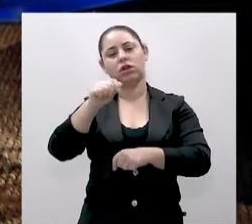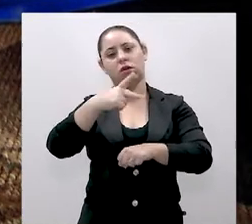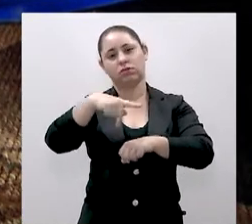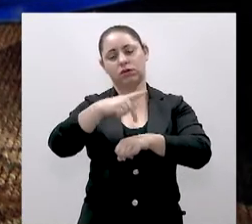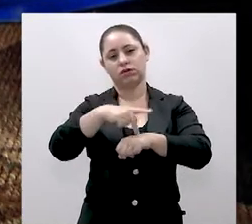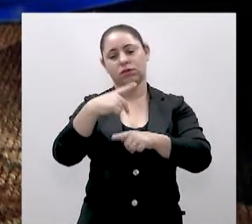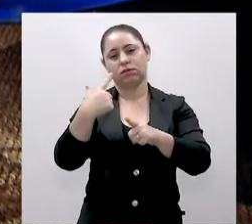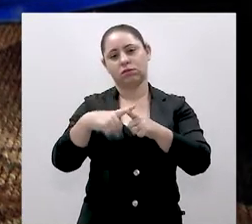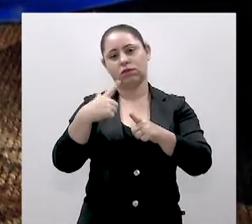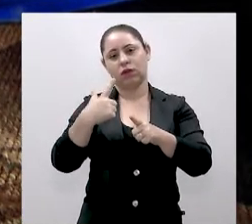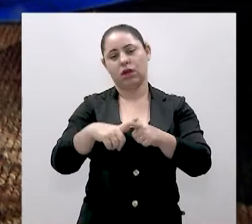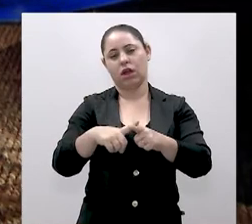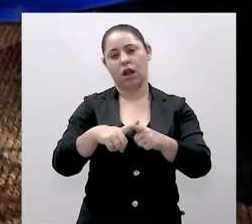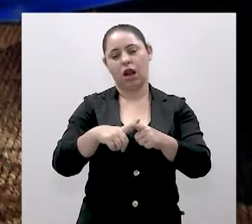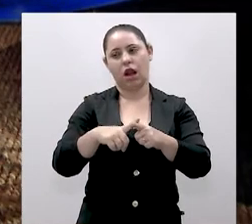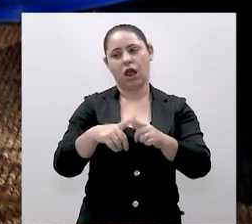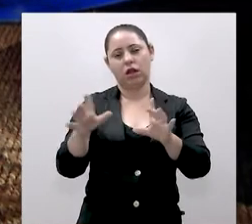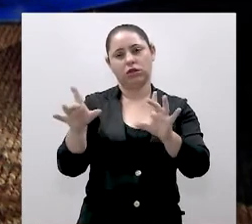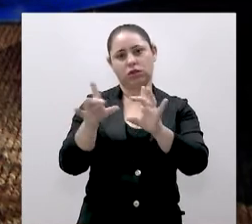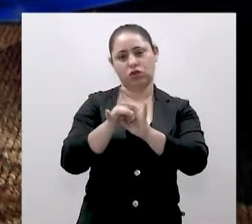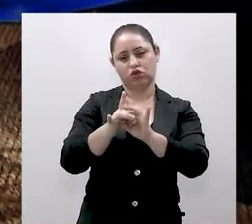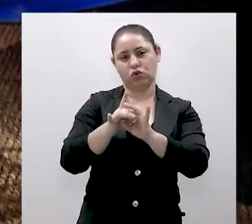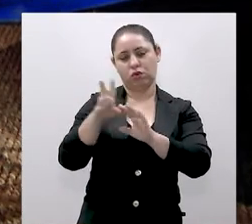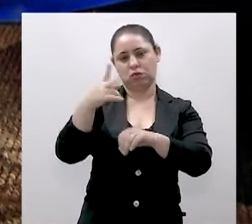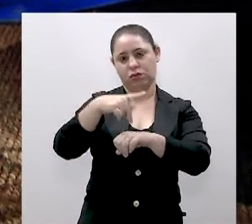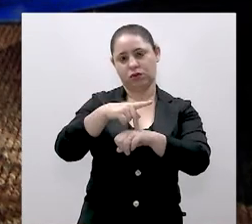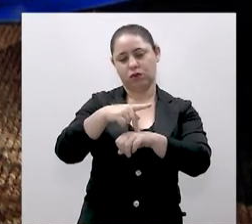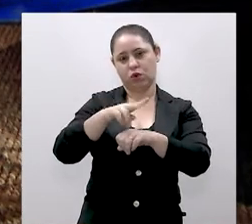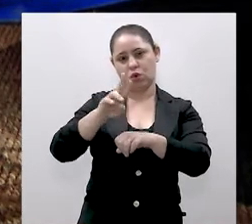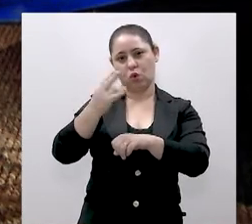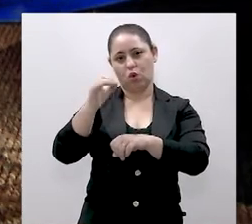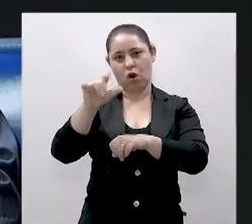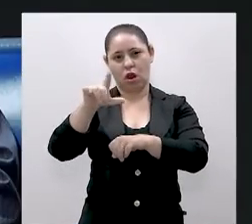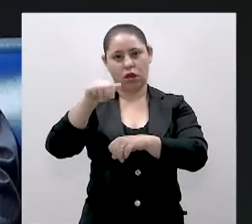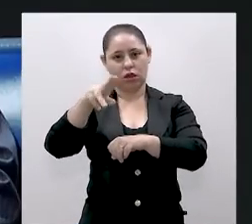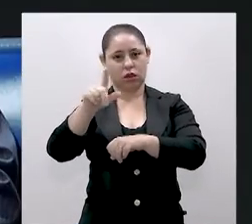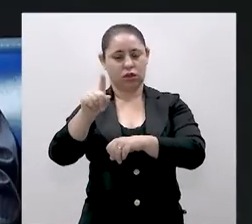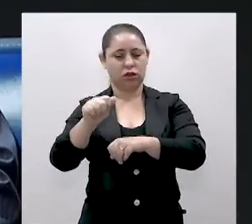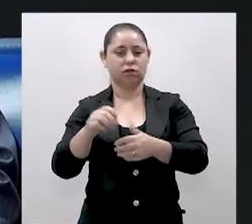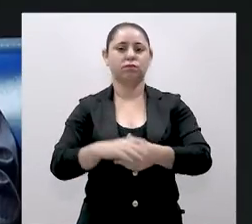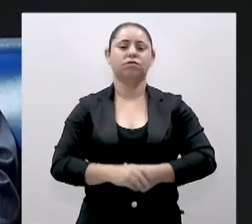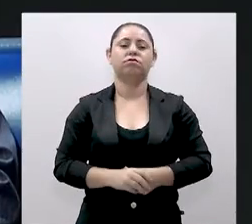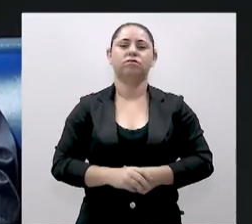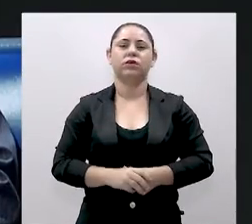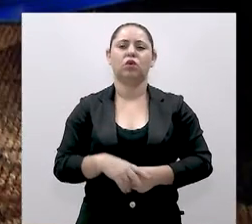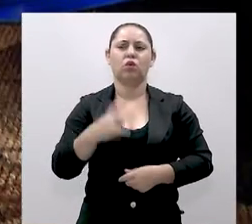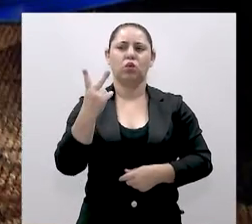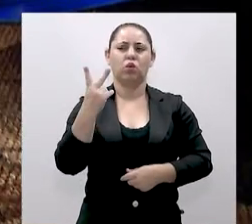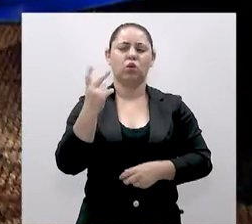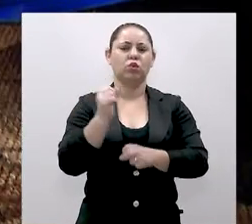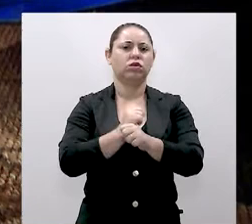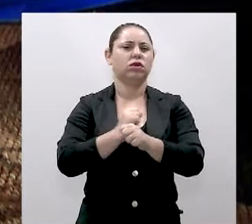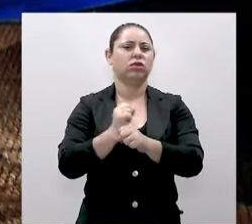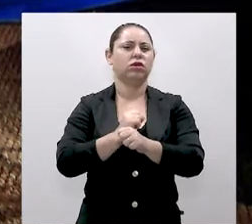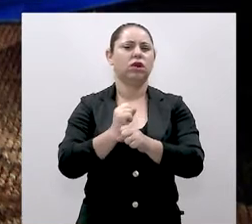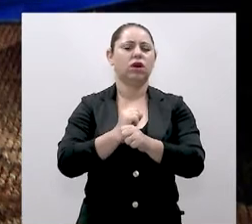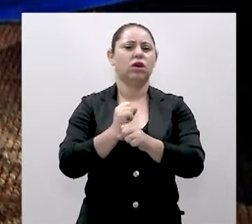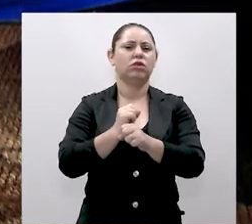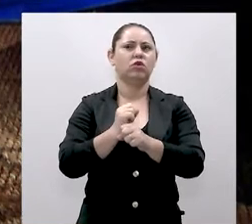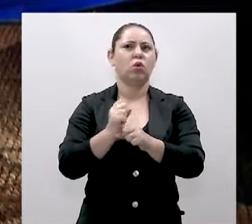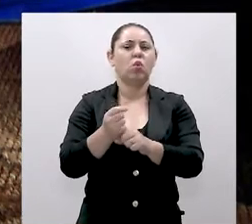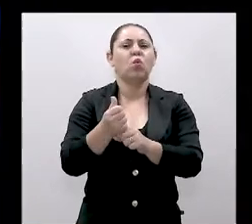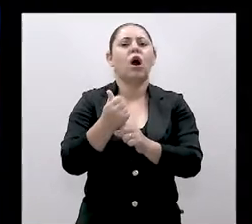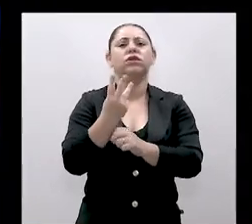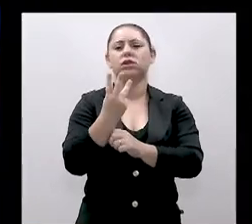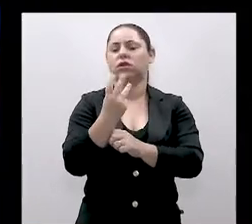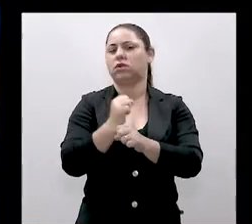anglo-holandesa né e Holanda me ensinou muitas coisas que eu ligar o quanto tempo seguro dois anos não vai três anos quase todas